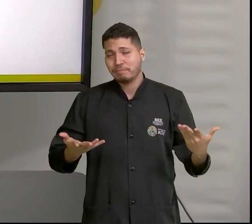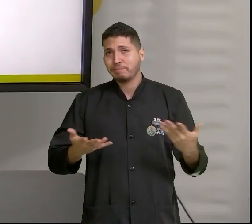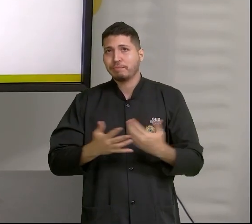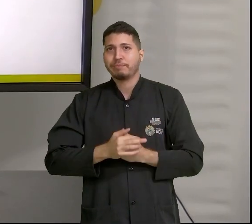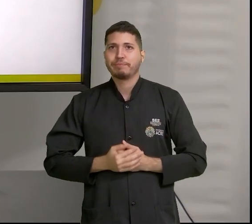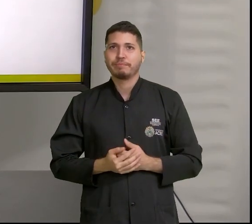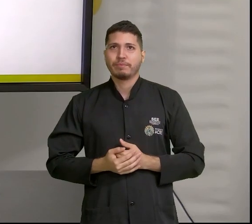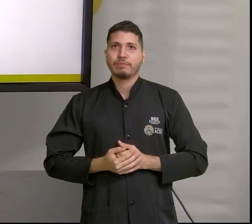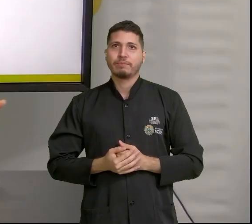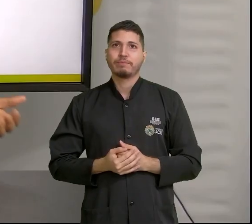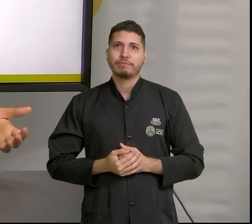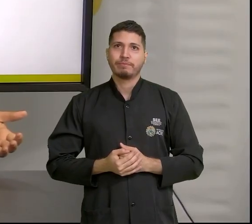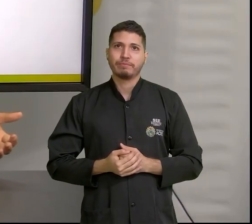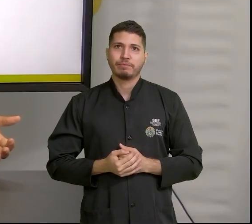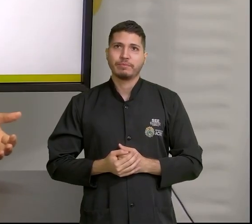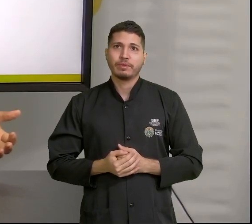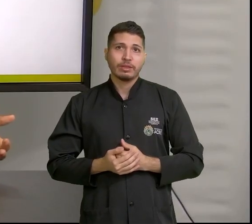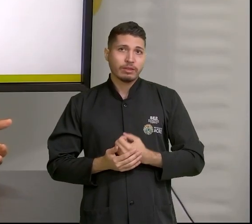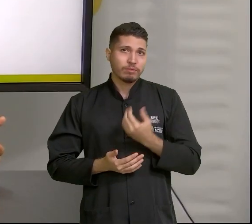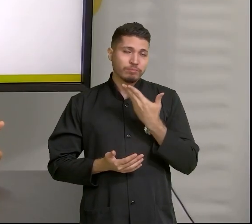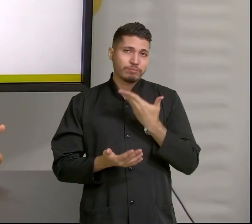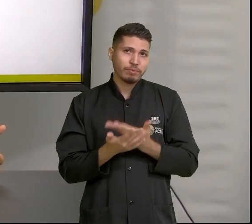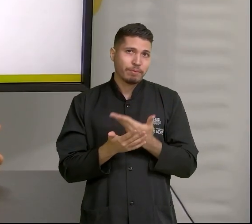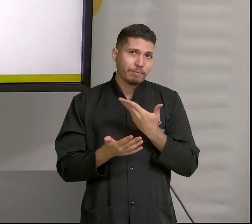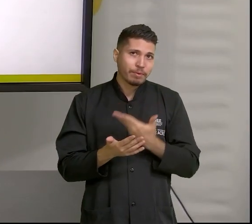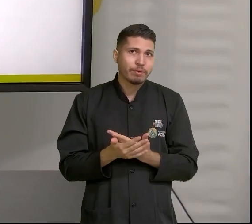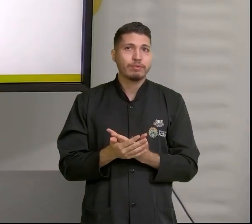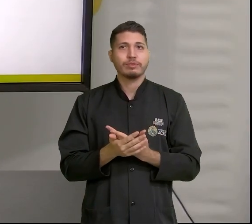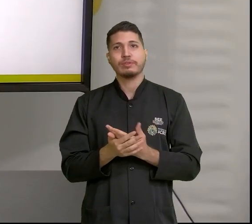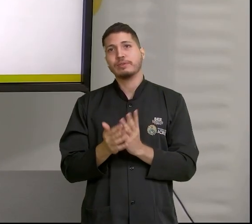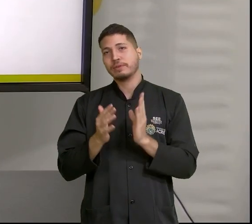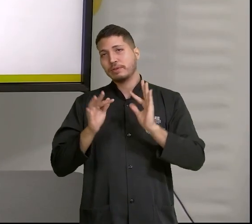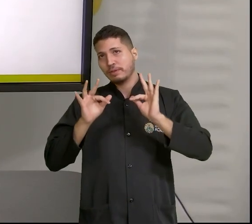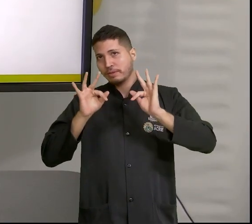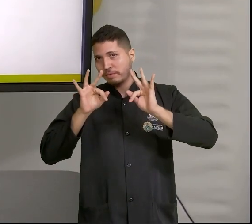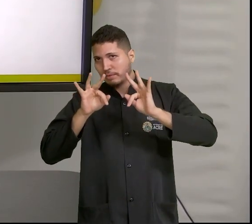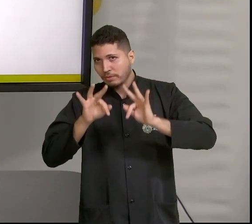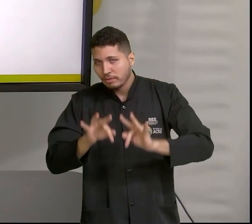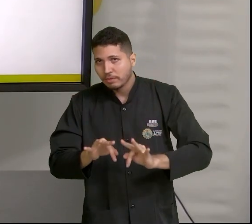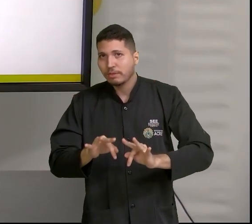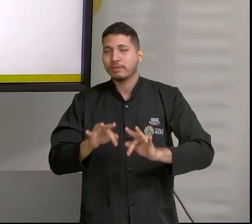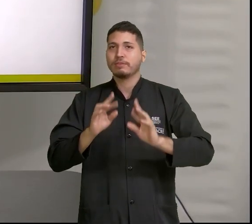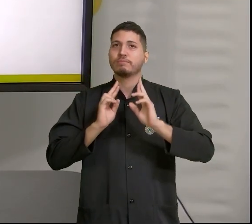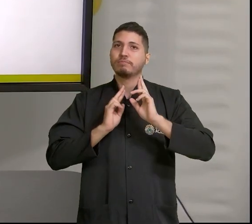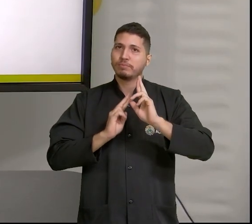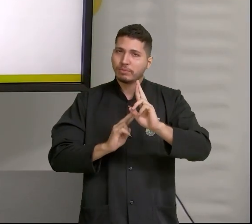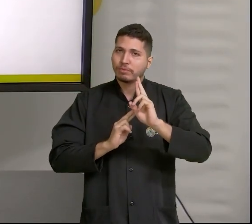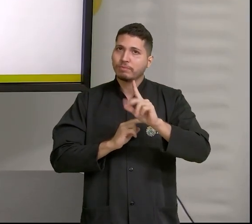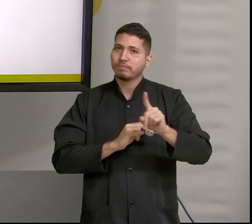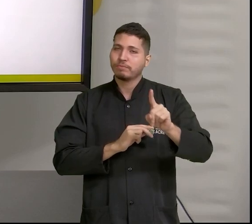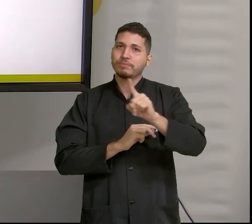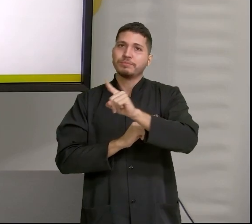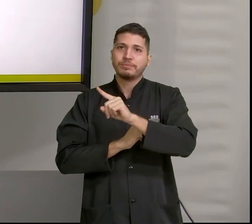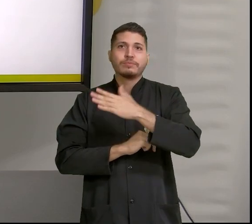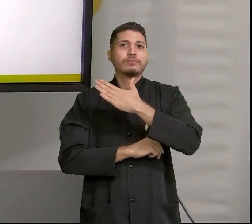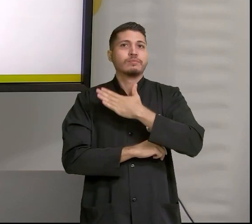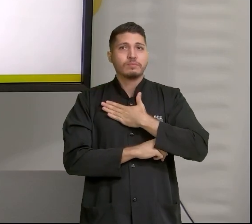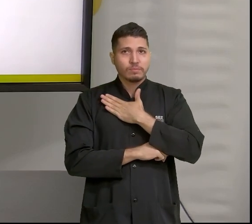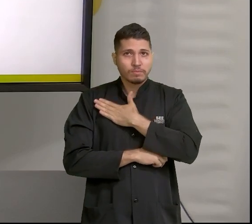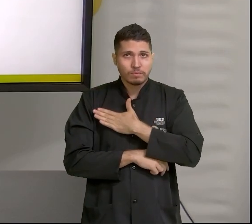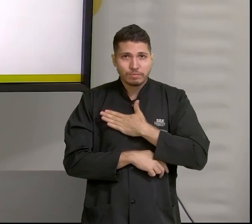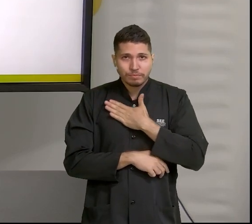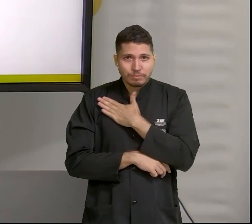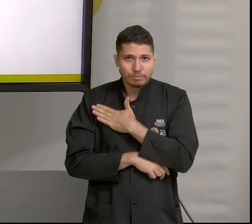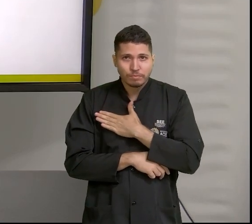Bom, pessoal, essa foi a nossa aula de hoje. Espero muito que vocês tenham gostado. Vou deixar aqui a referência